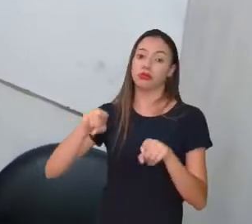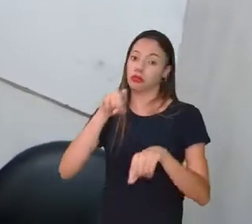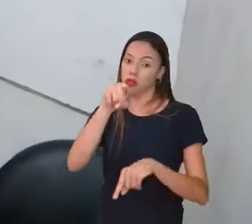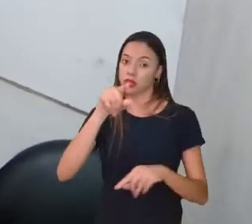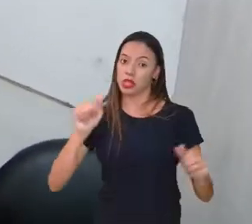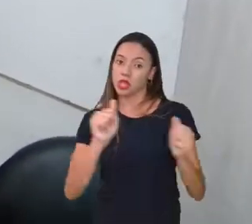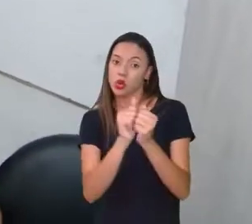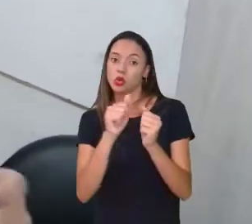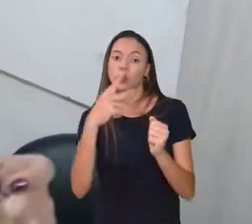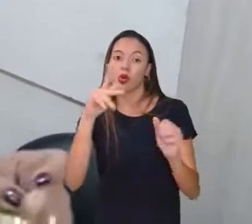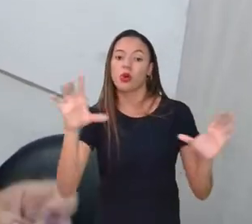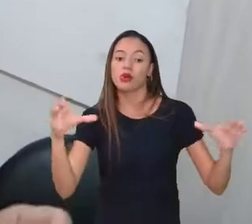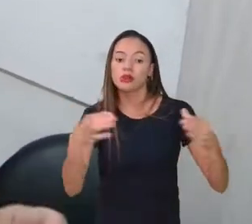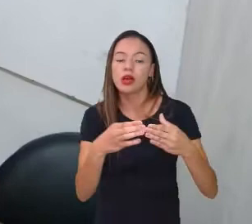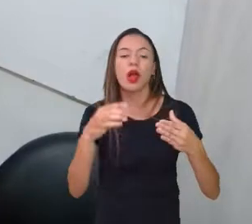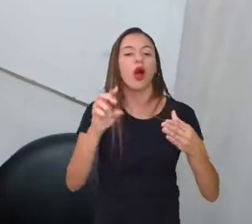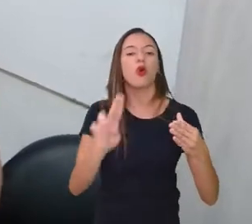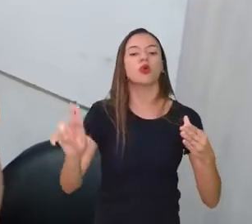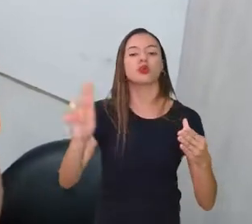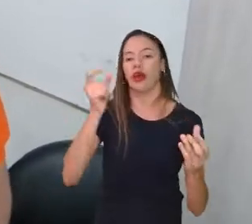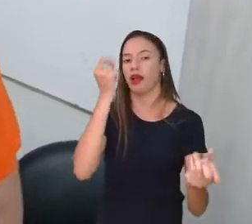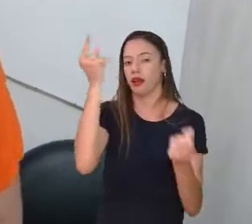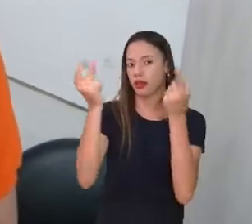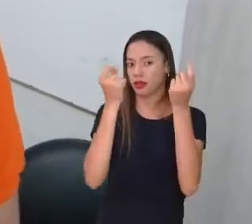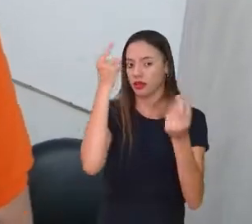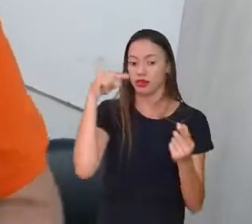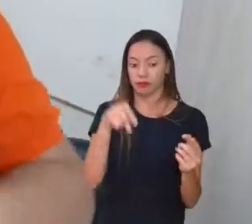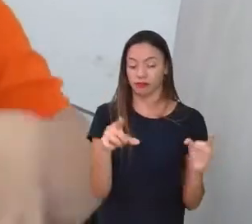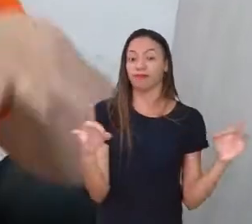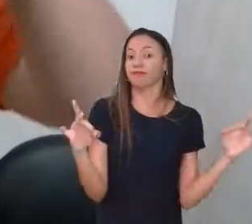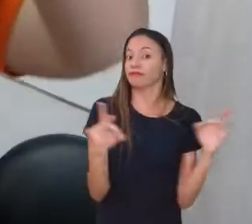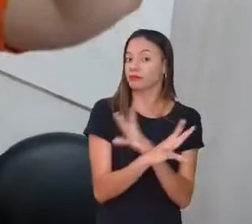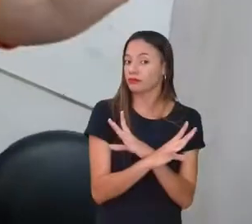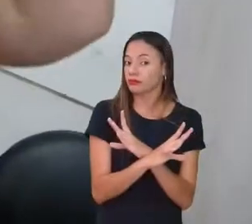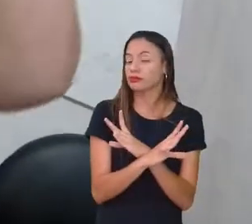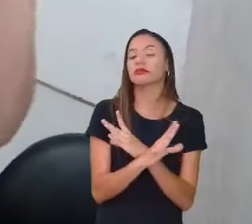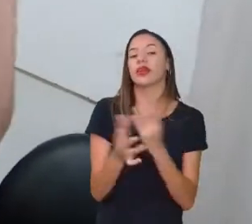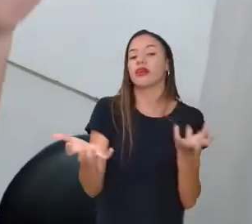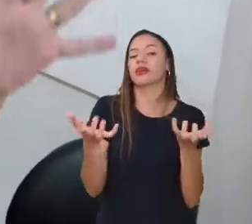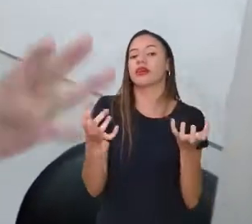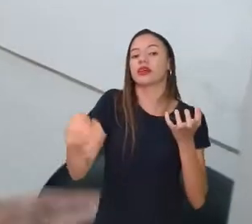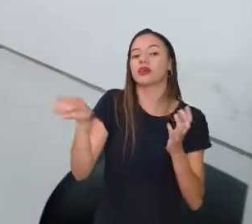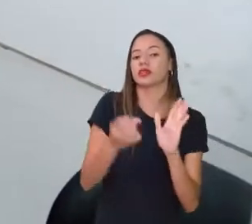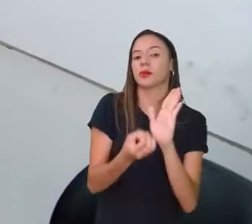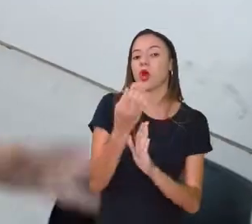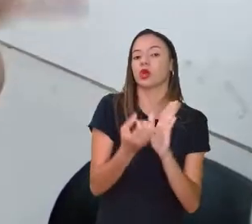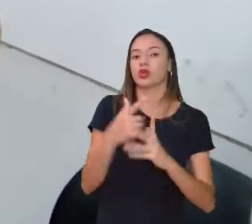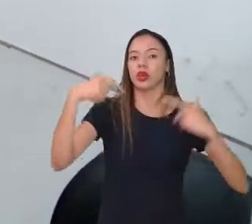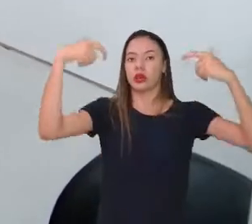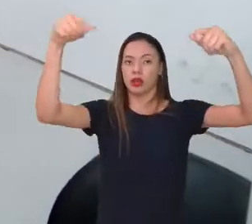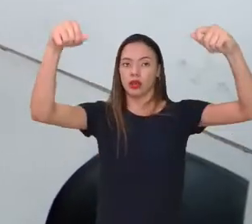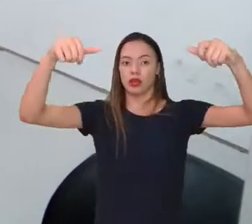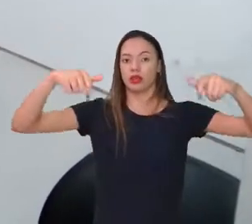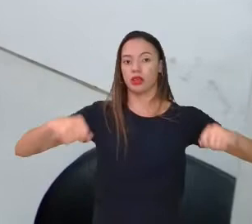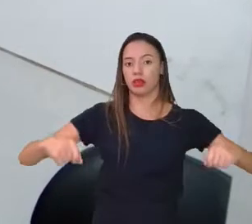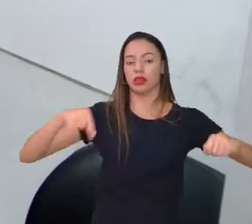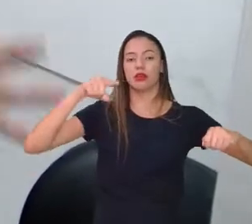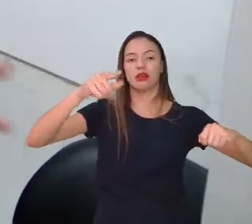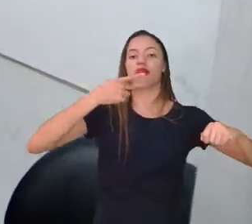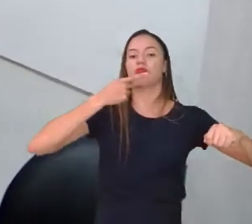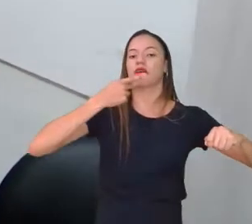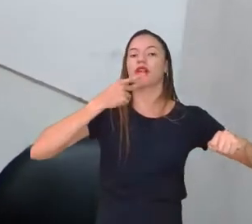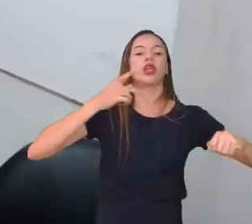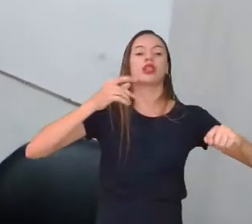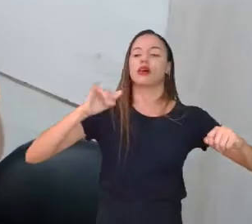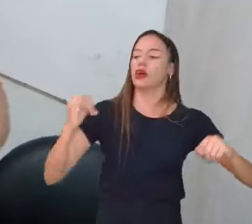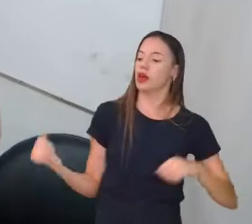turma vai usar a criatividade. Feito isso, eu quero que vocês produzam um cartaz falando da